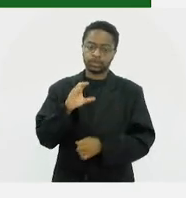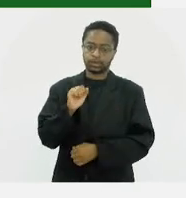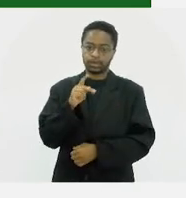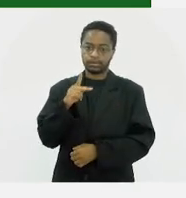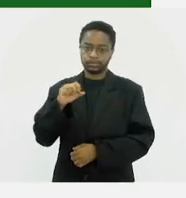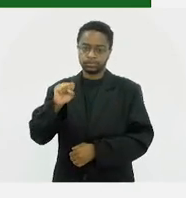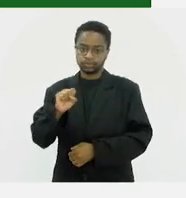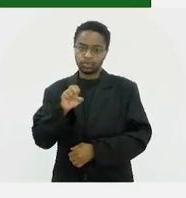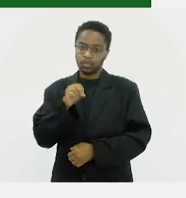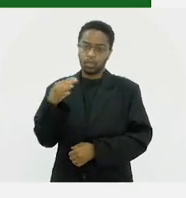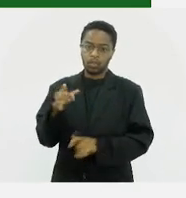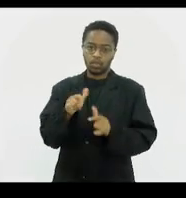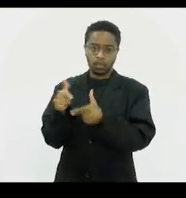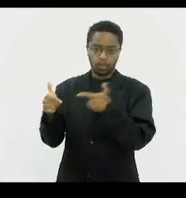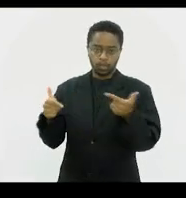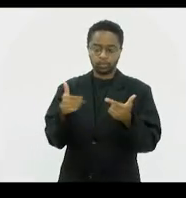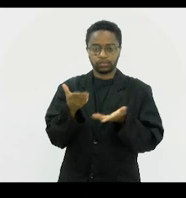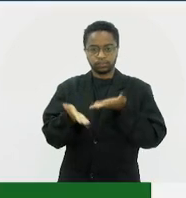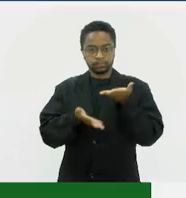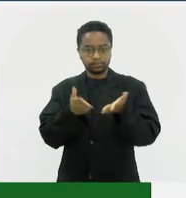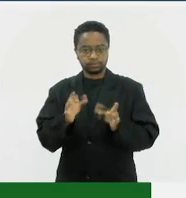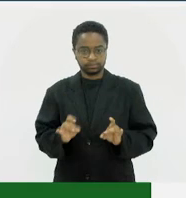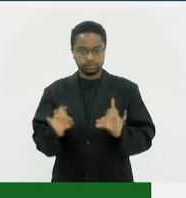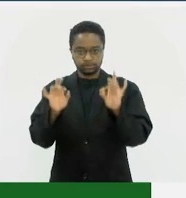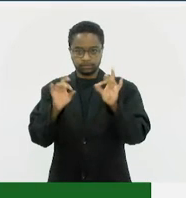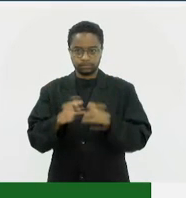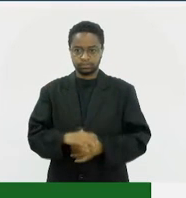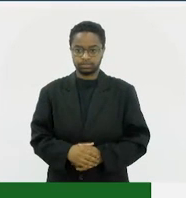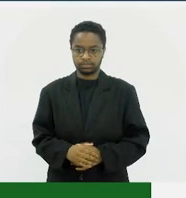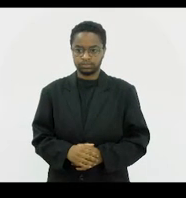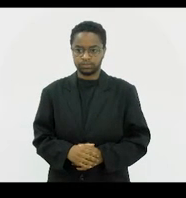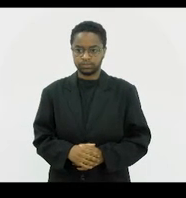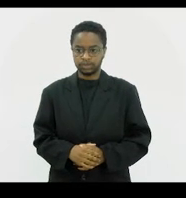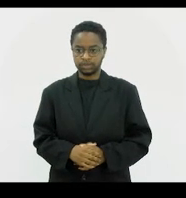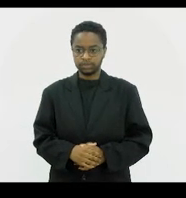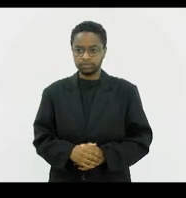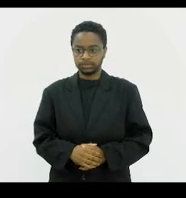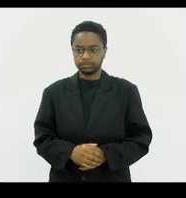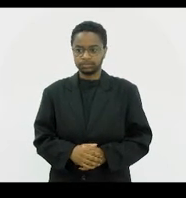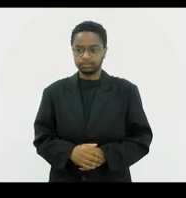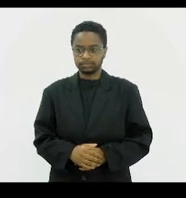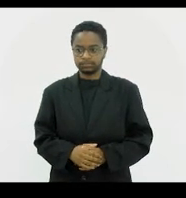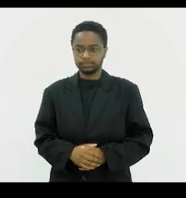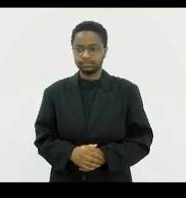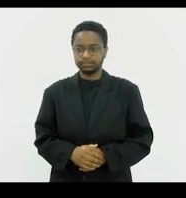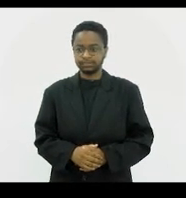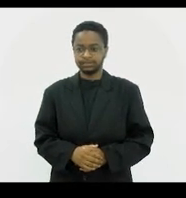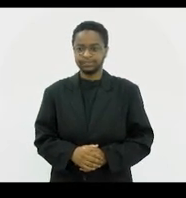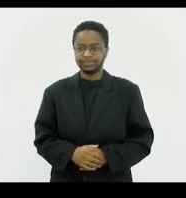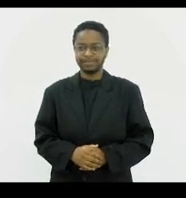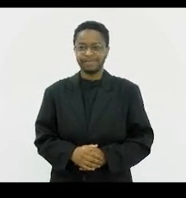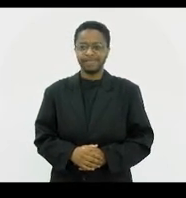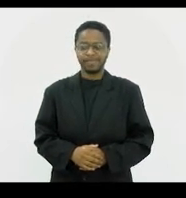atendimento especializado. Pode passar. E, nossa, passou mesmo, acabou. Deu um raio,